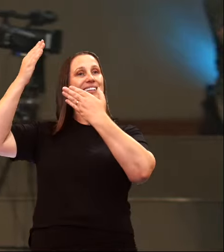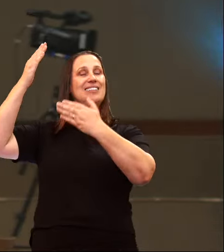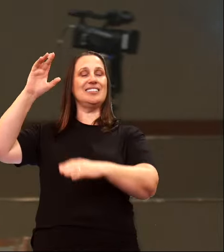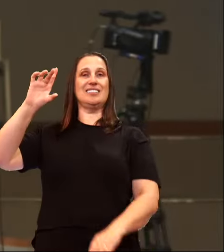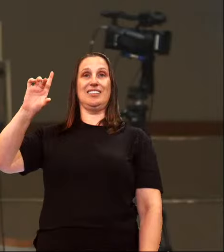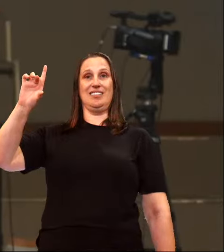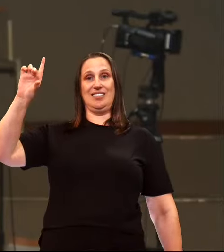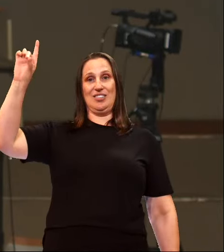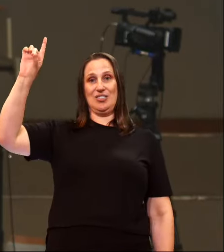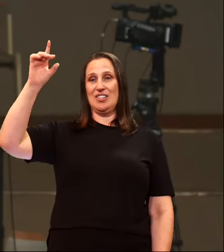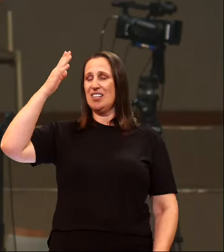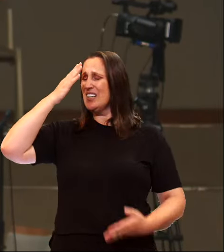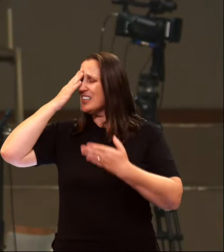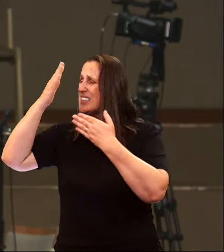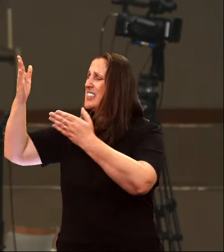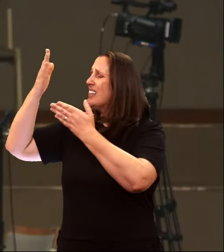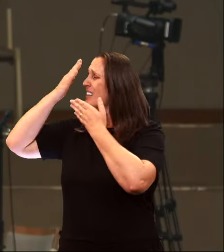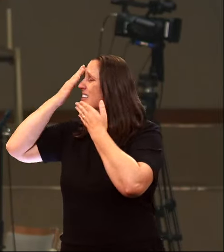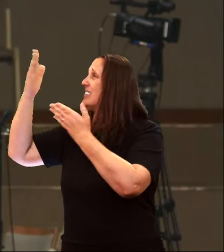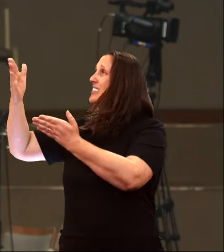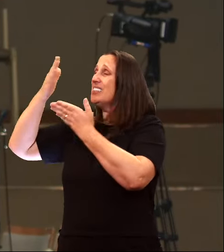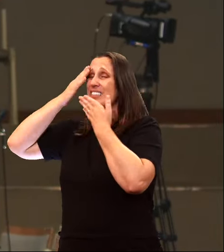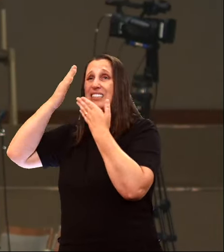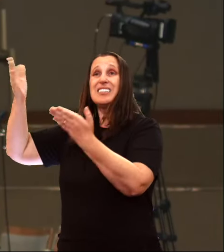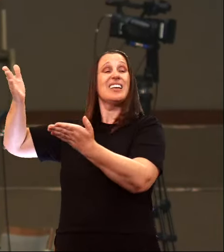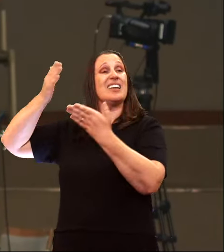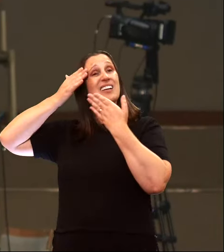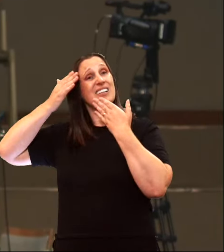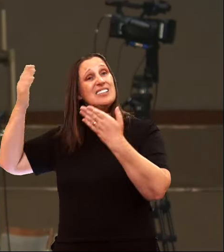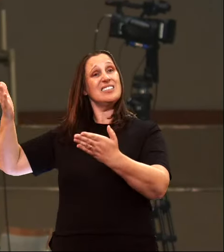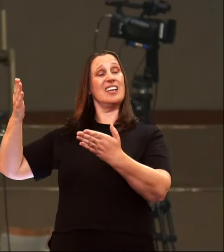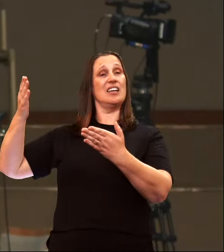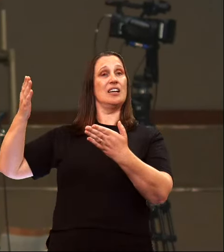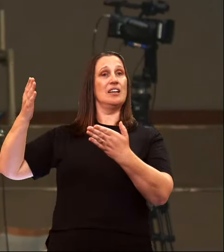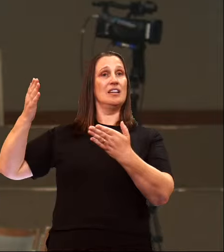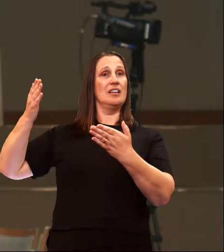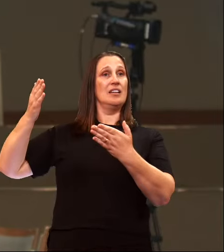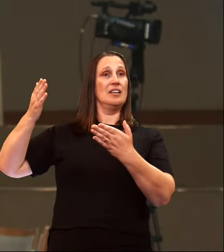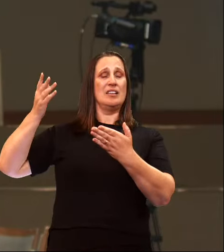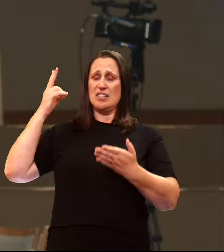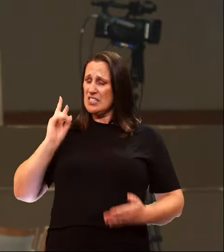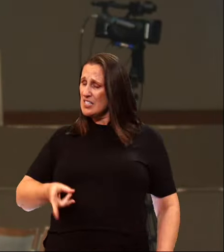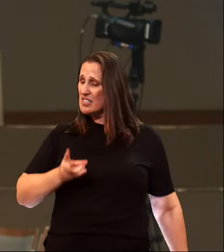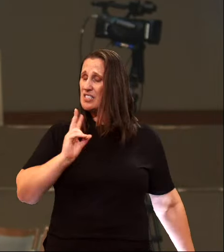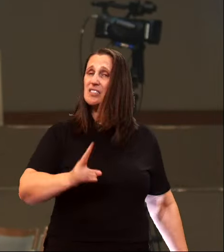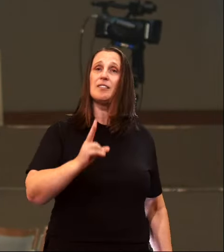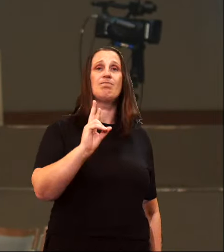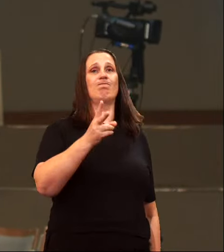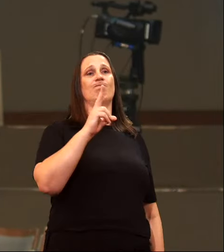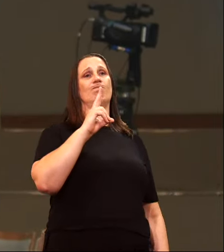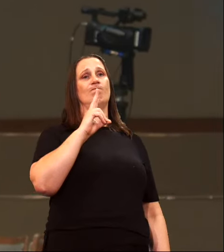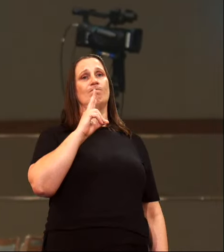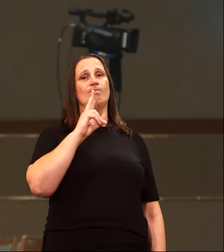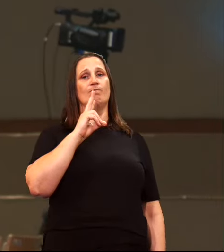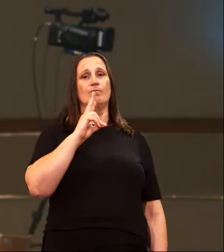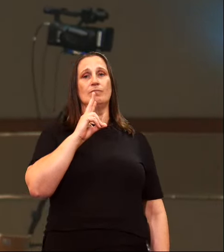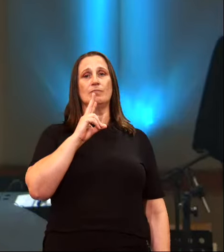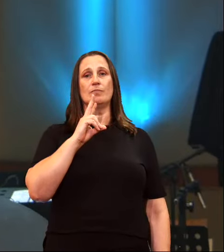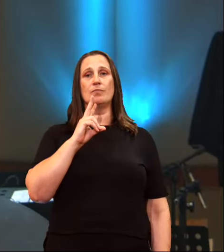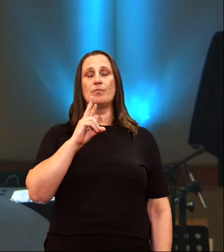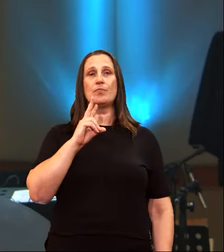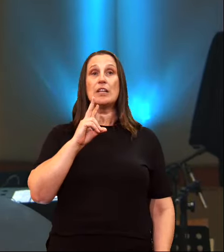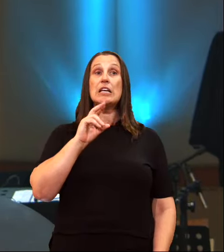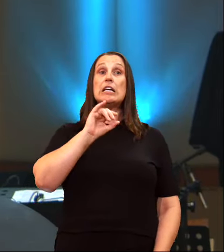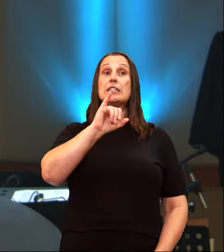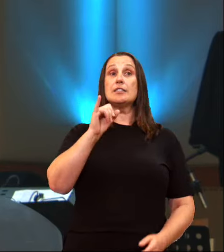manda agradecer, agradecer, agradecer, agradecer. Agradecer, pratica isso. Se a balança